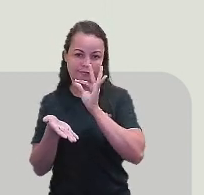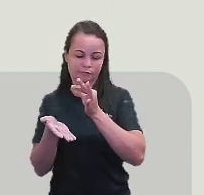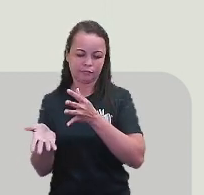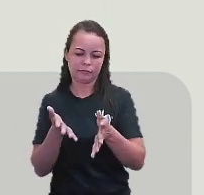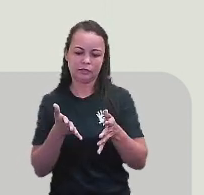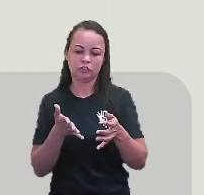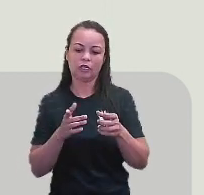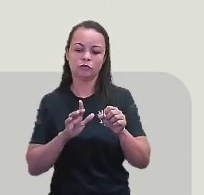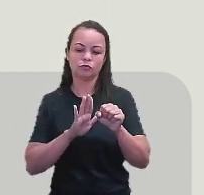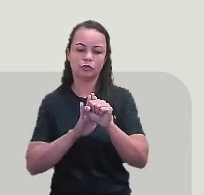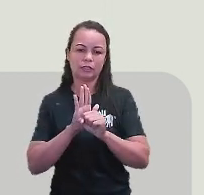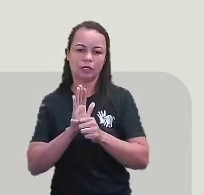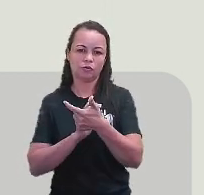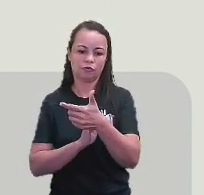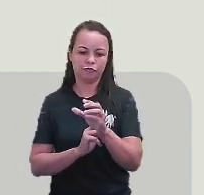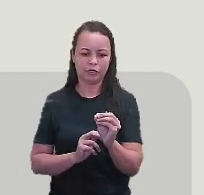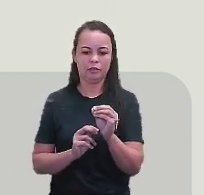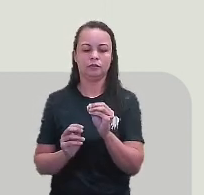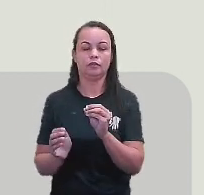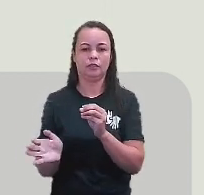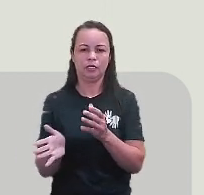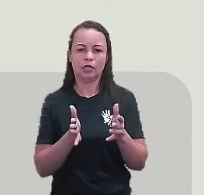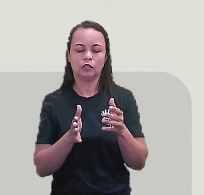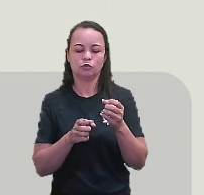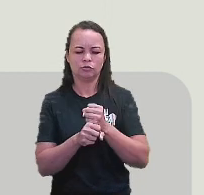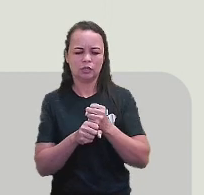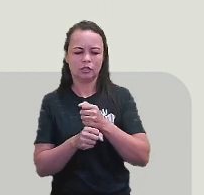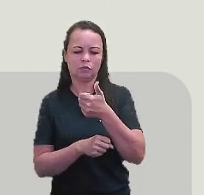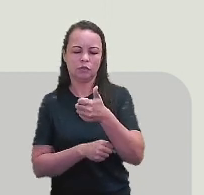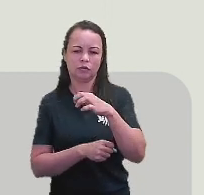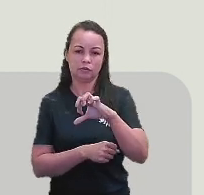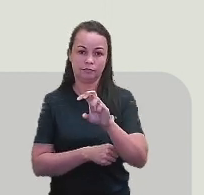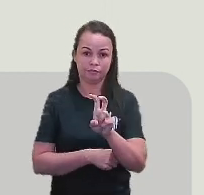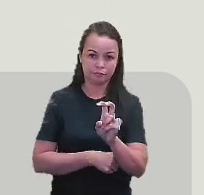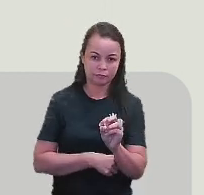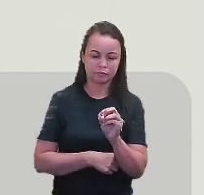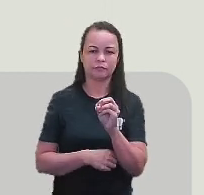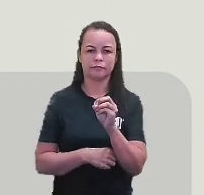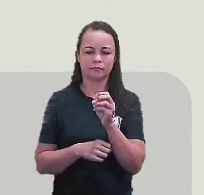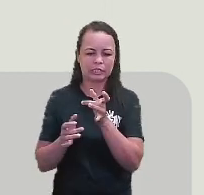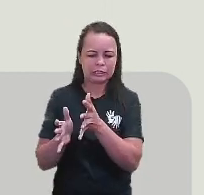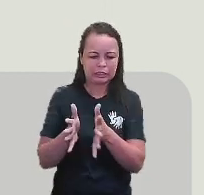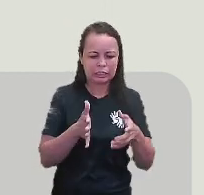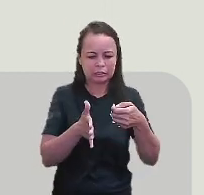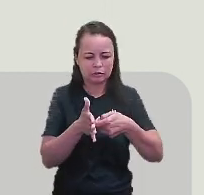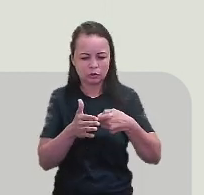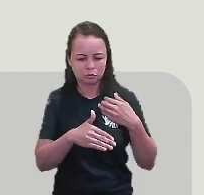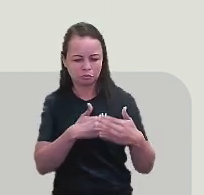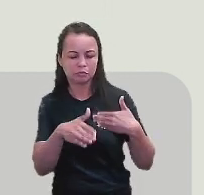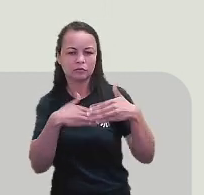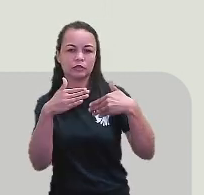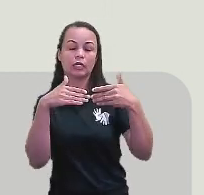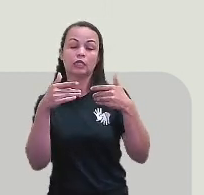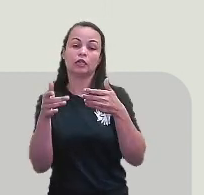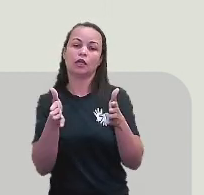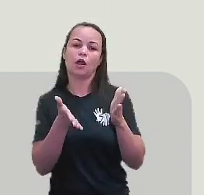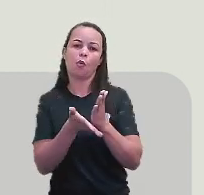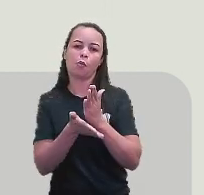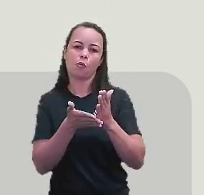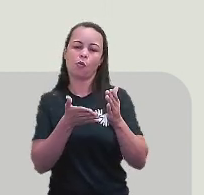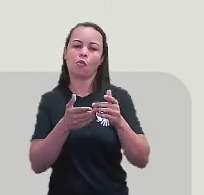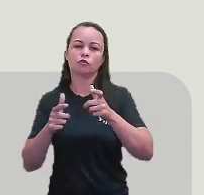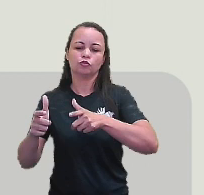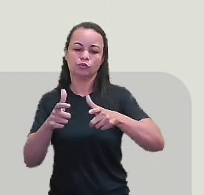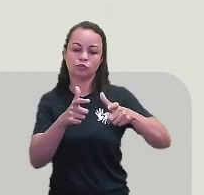especial após 1950, a intensa industrialização e o processo de urbanização em algumas regiões